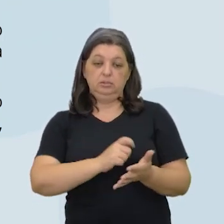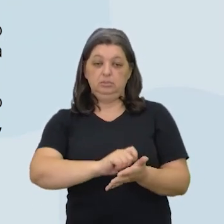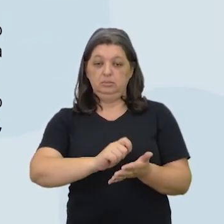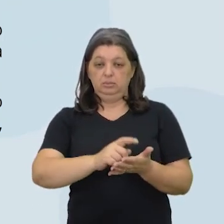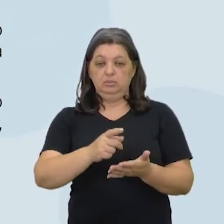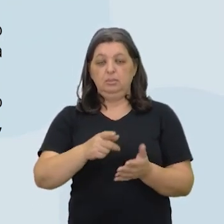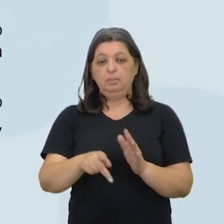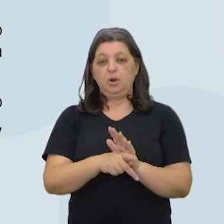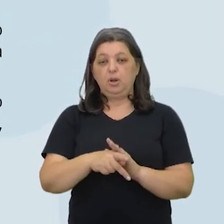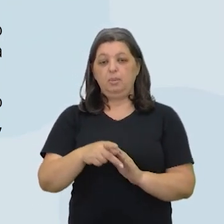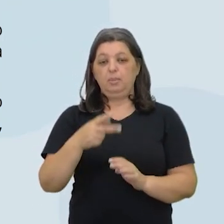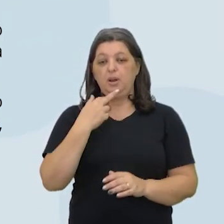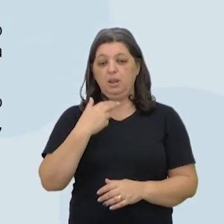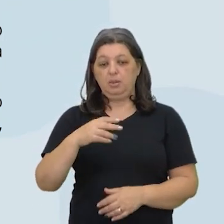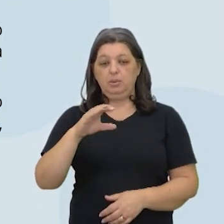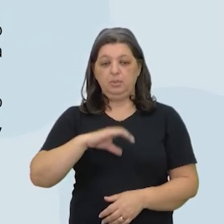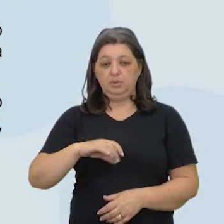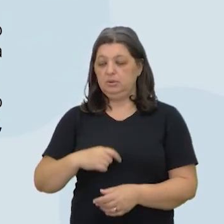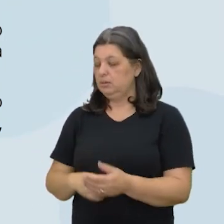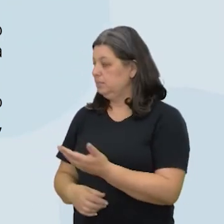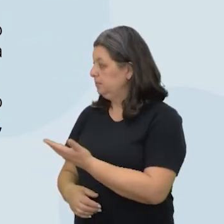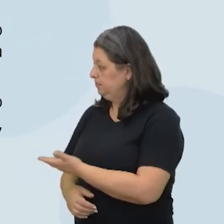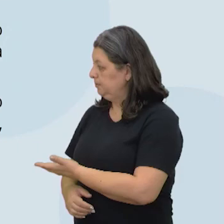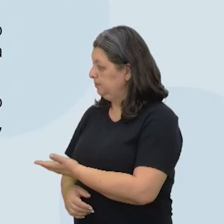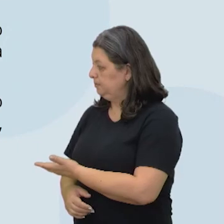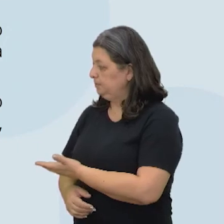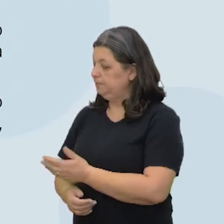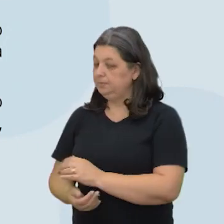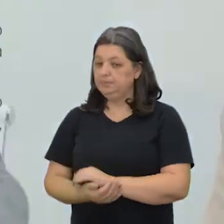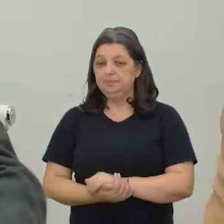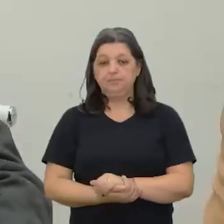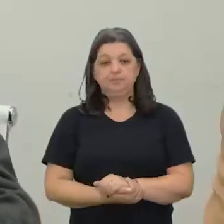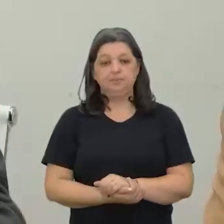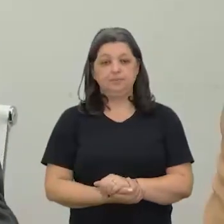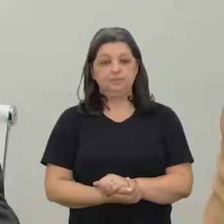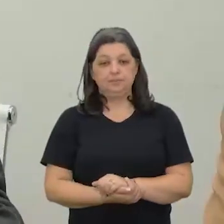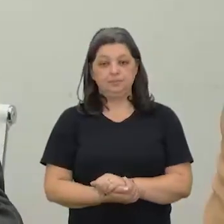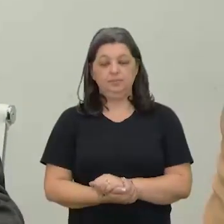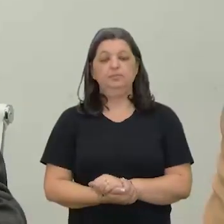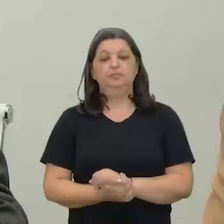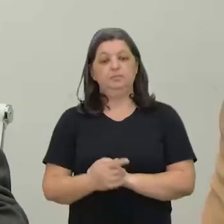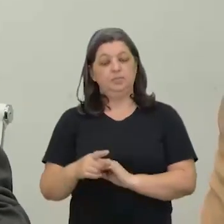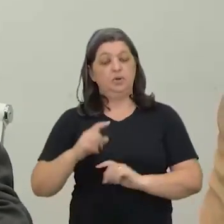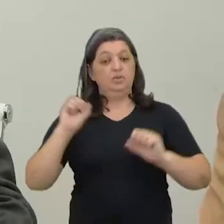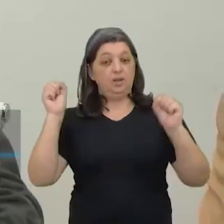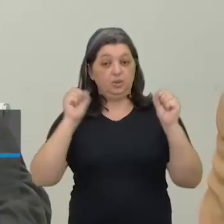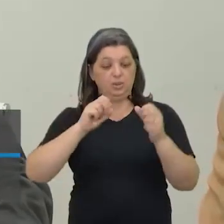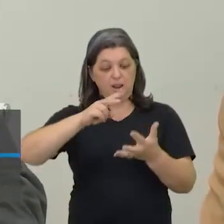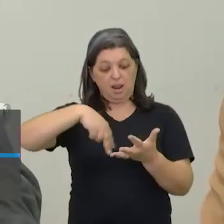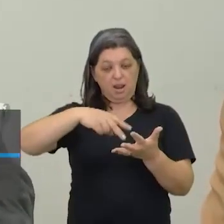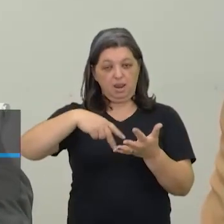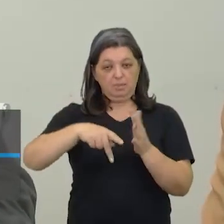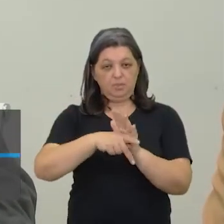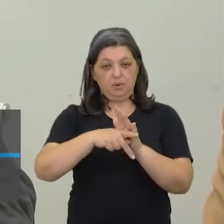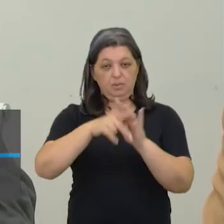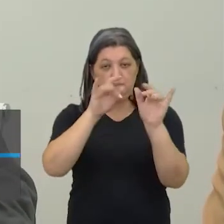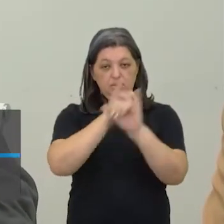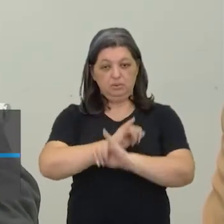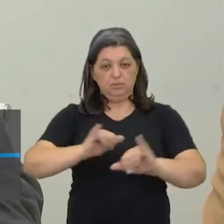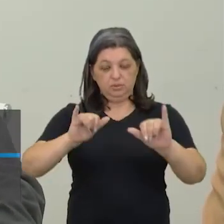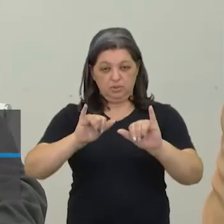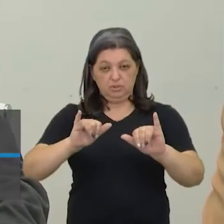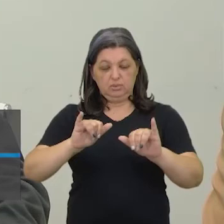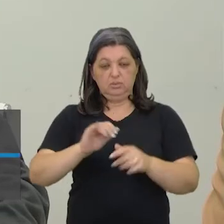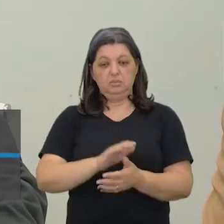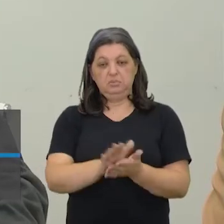língua portuguesa CMSP_M, hashtag eu no CMSP. A gente vai adorar ler a sua publicação. Ou escolha